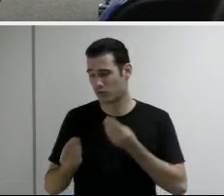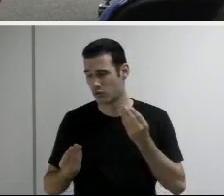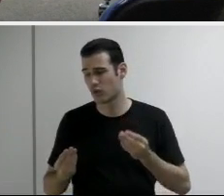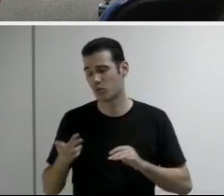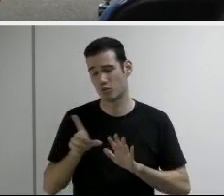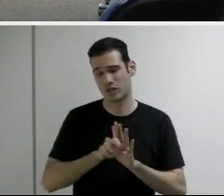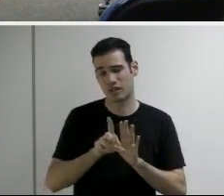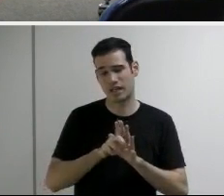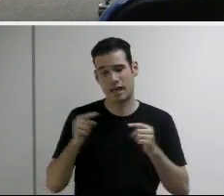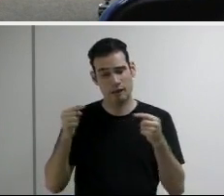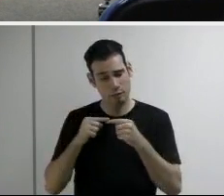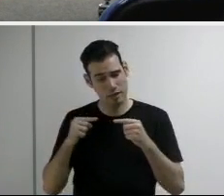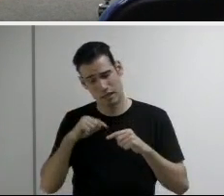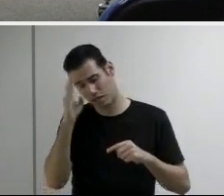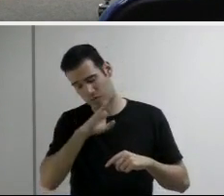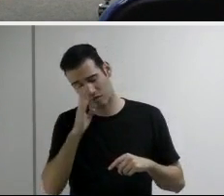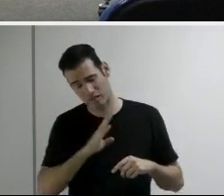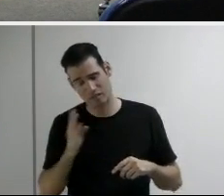toda.